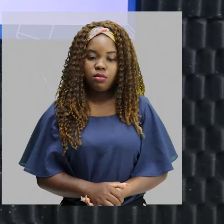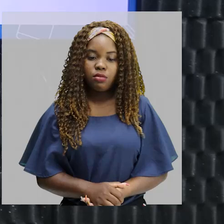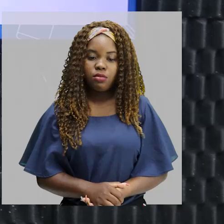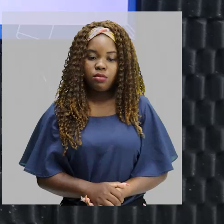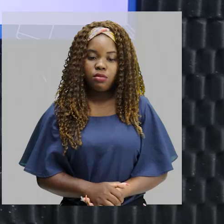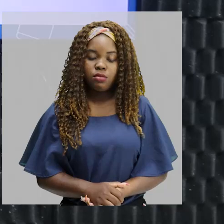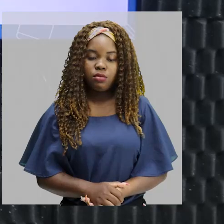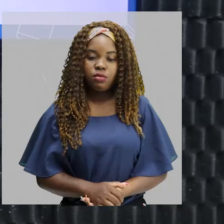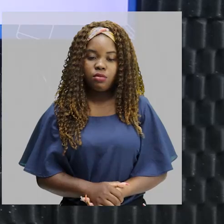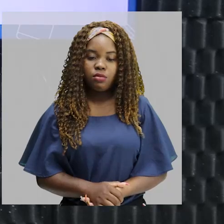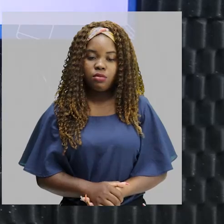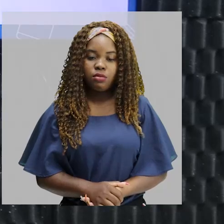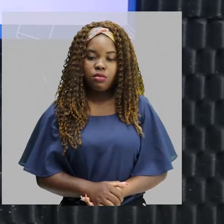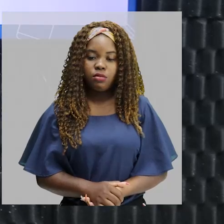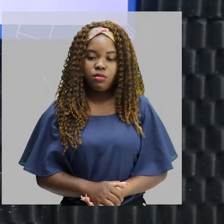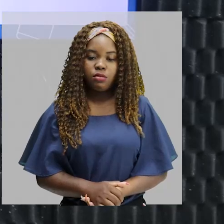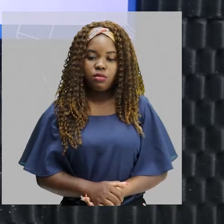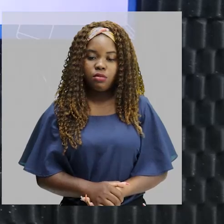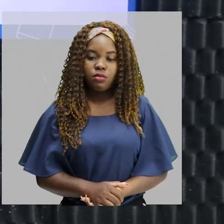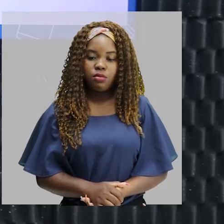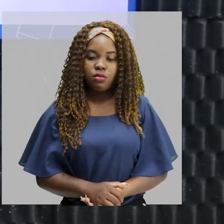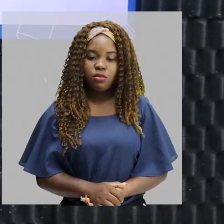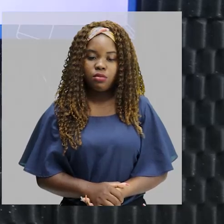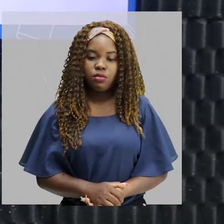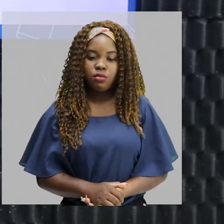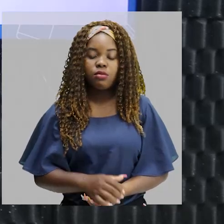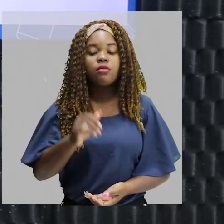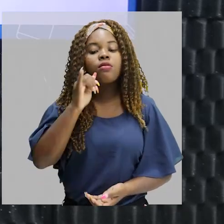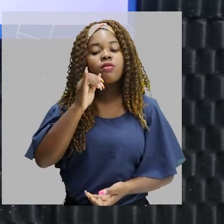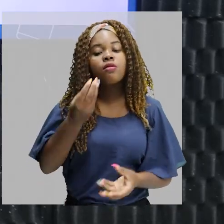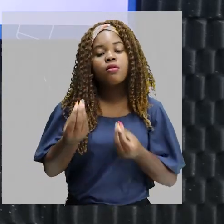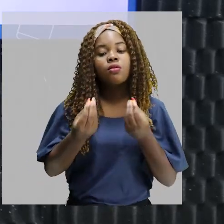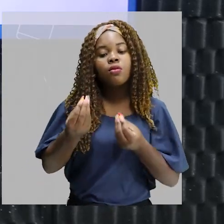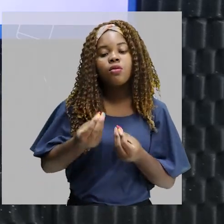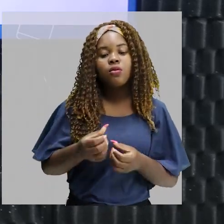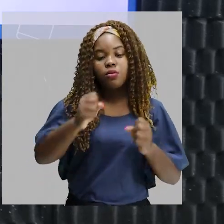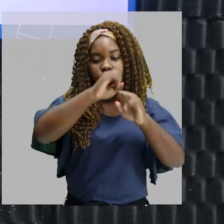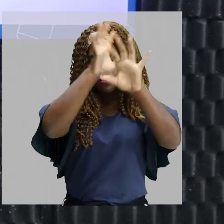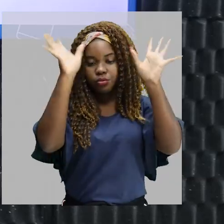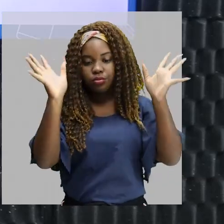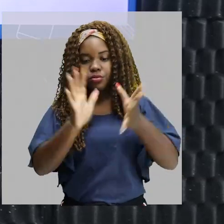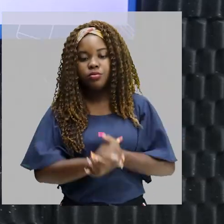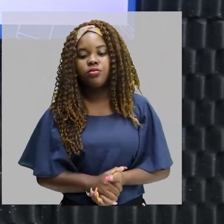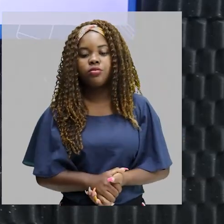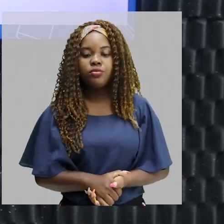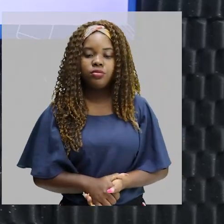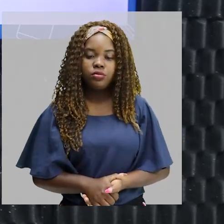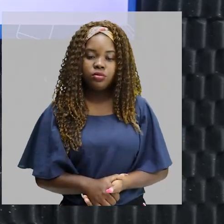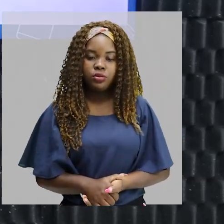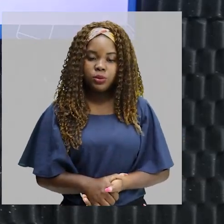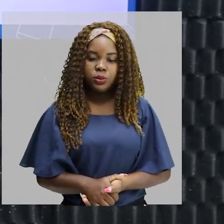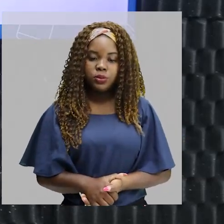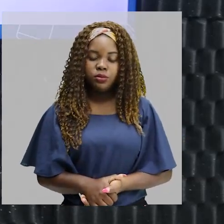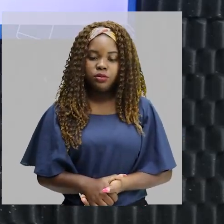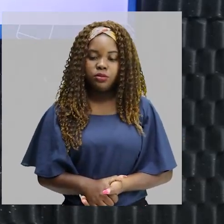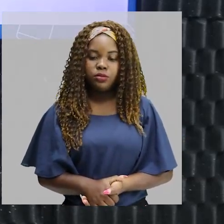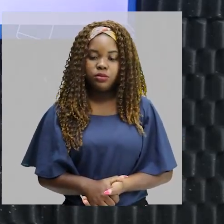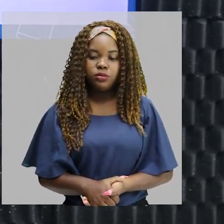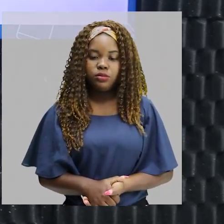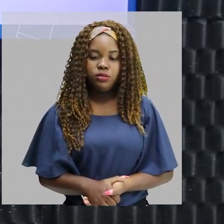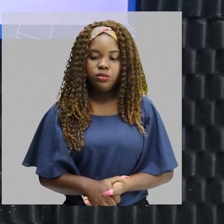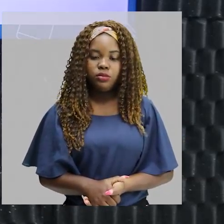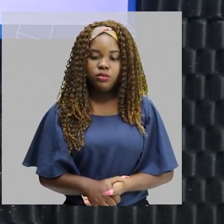alguém. Como é que seria esse exemplo? Uno nunca sabe que surpresas lhe reserva el